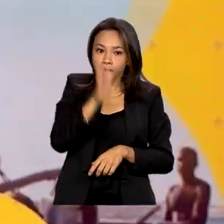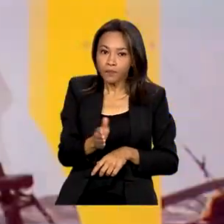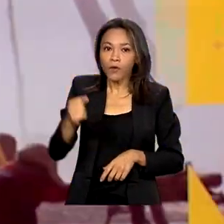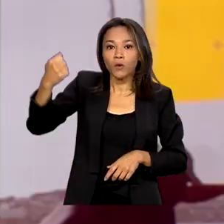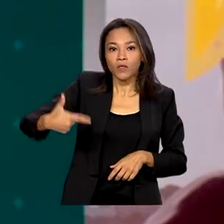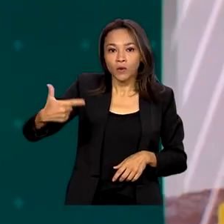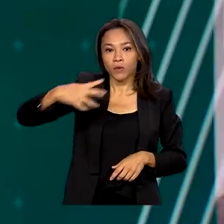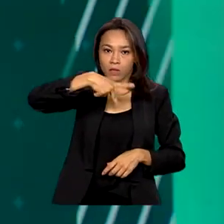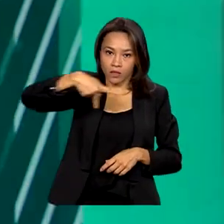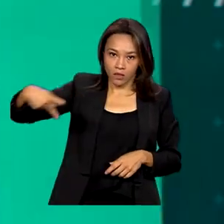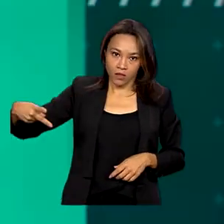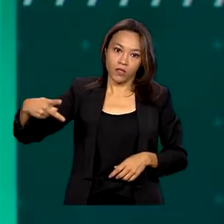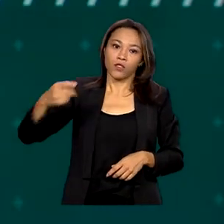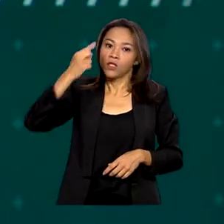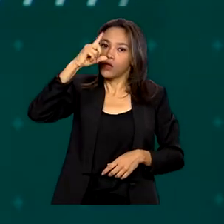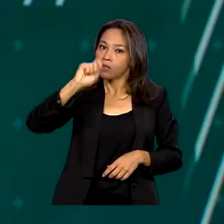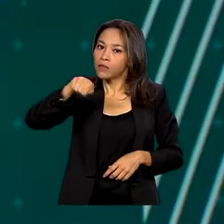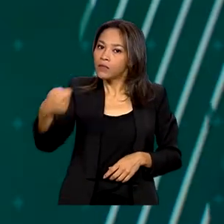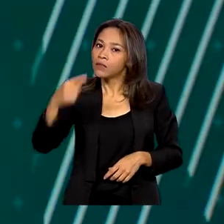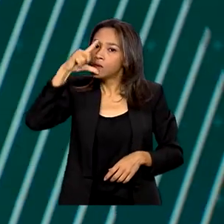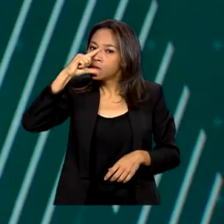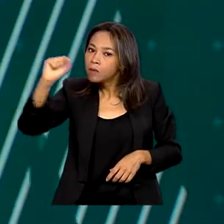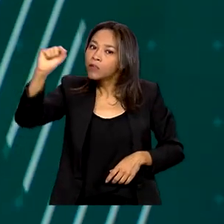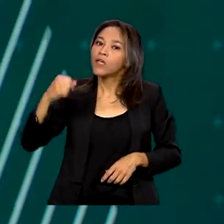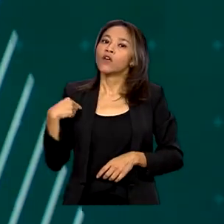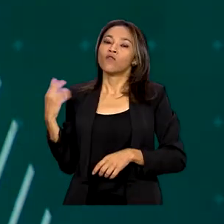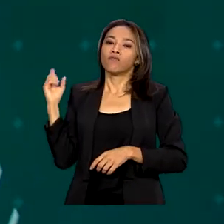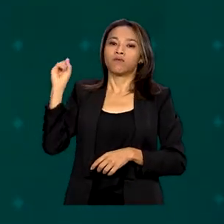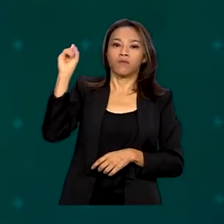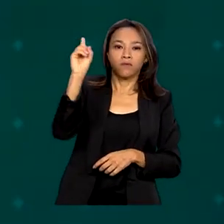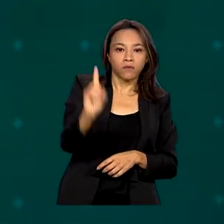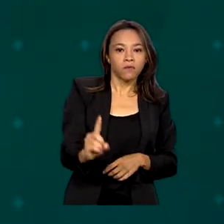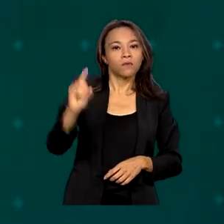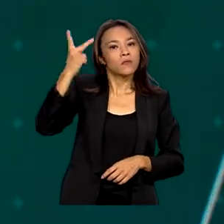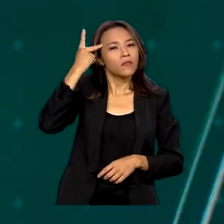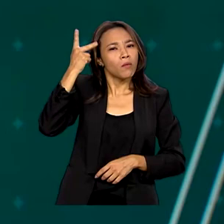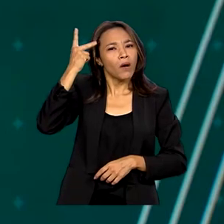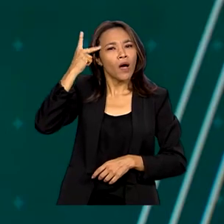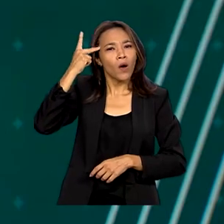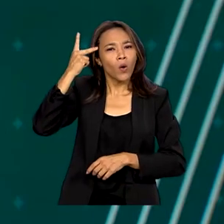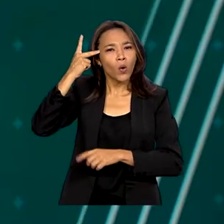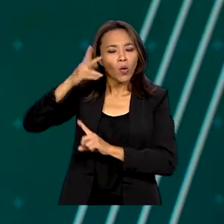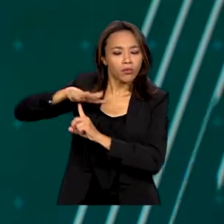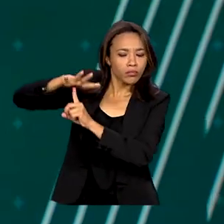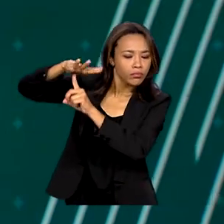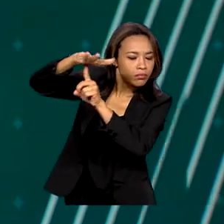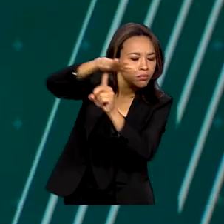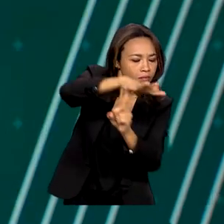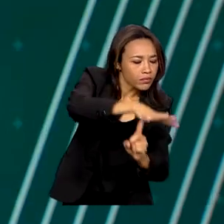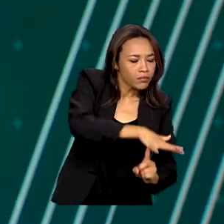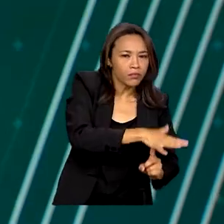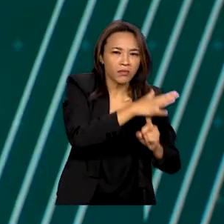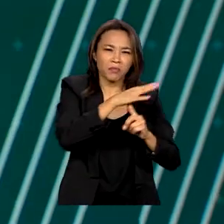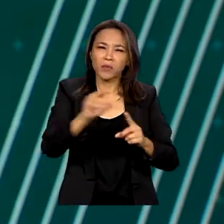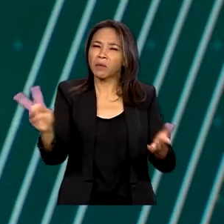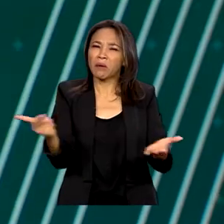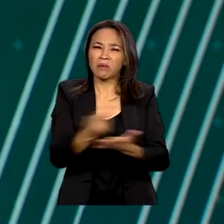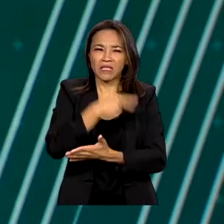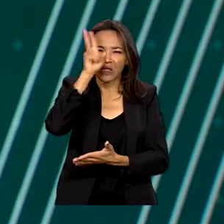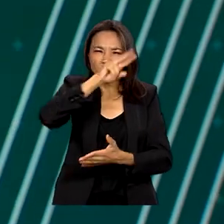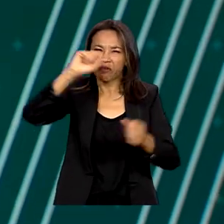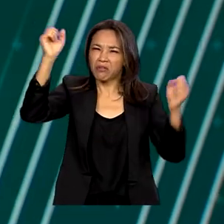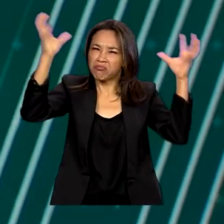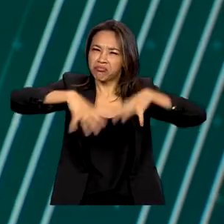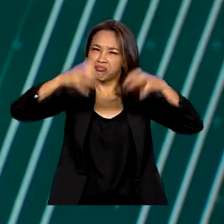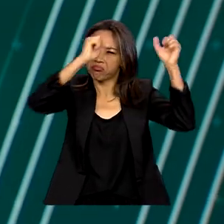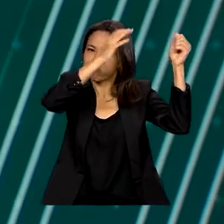Alckmin sobrevoou no sábado áreas atingidas no litoral norte de São Paulo pelo maior temporal da história do país e afirmou que